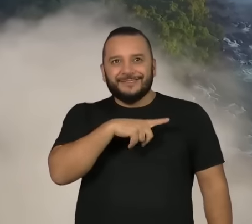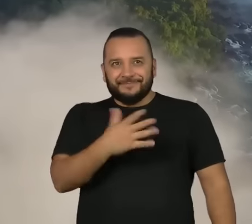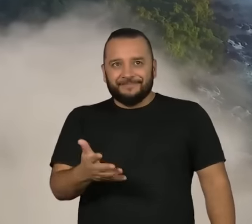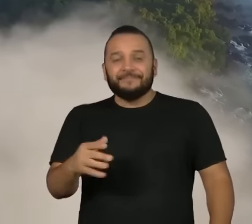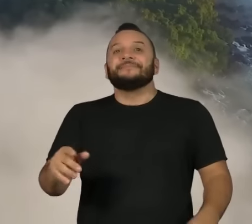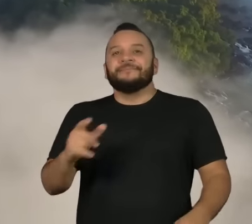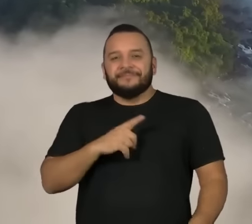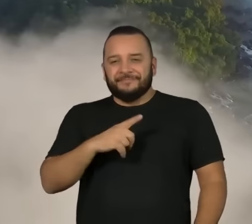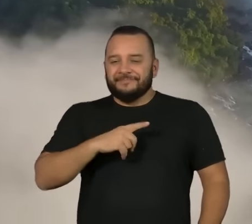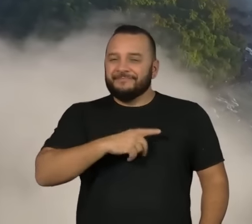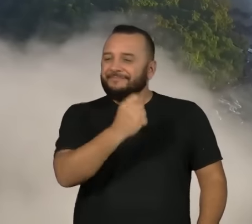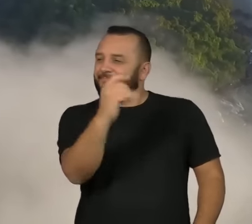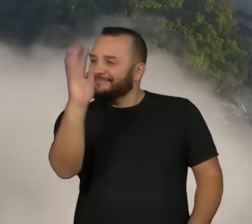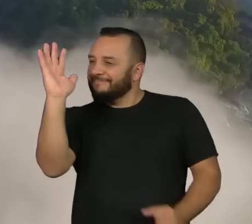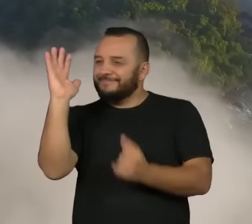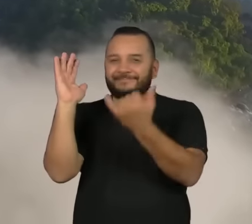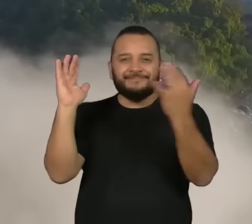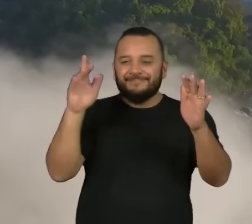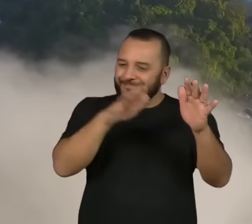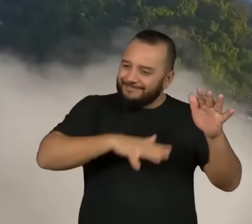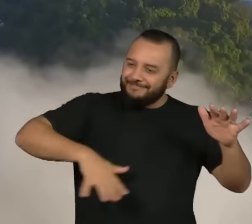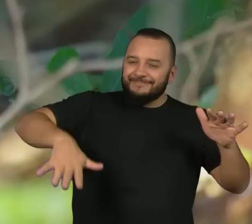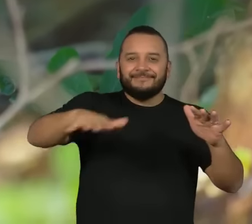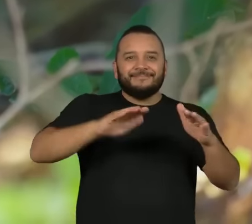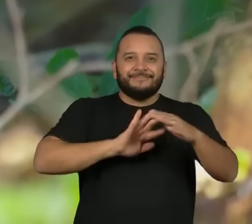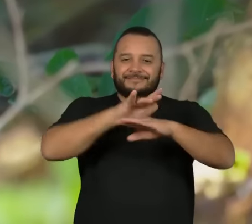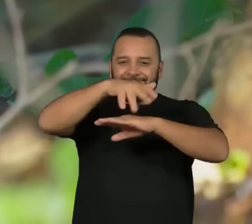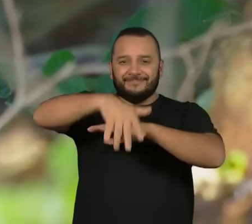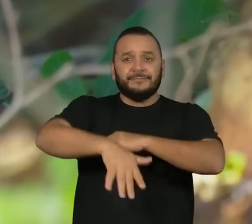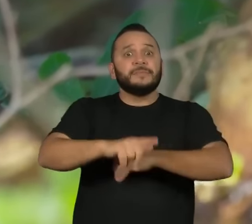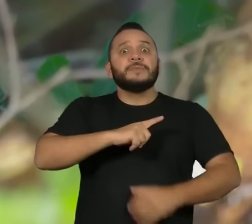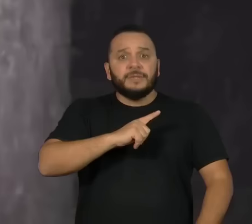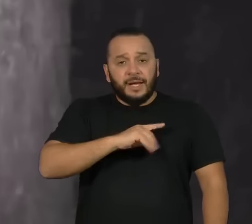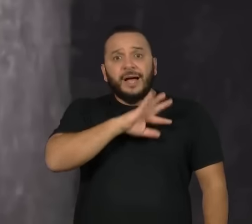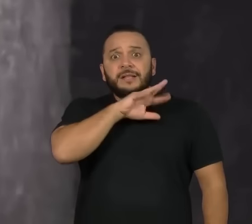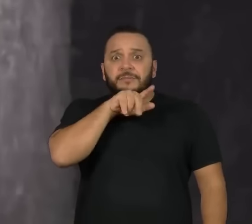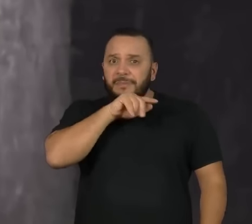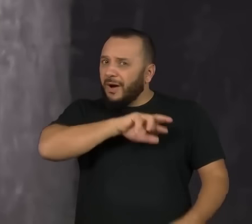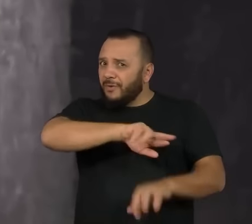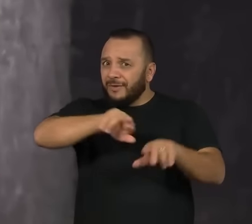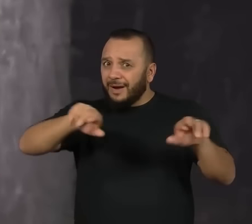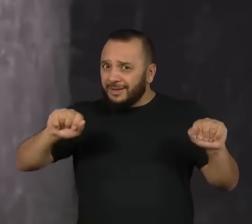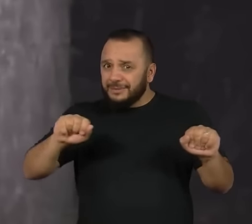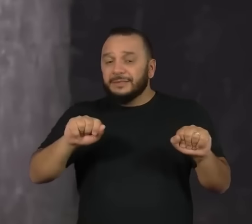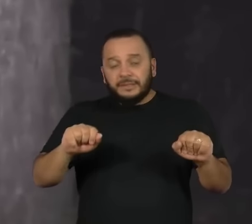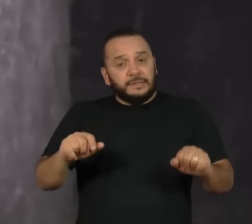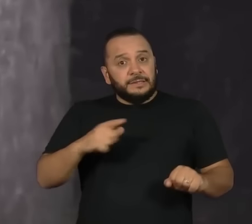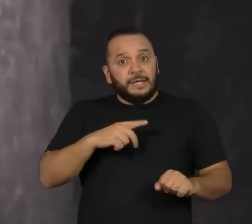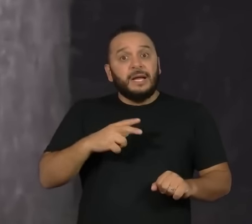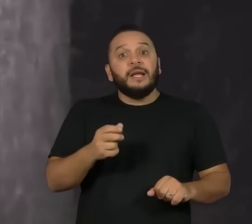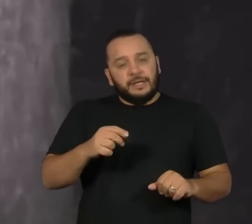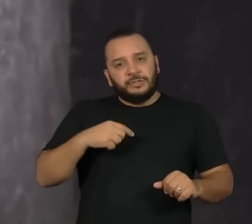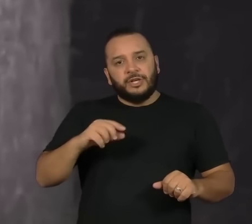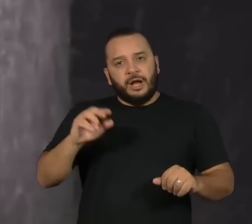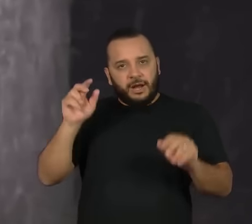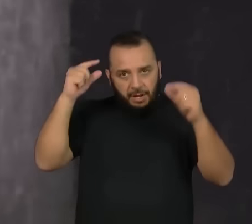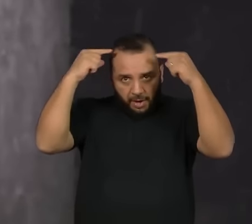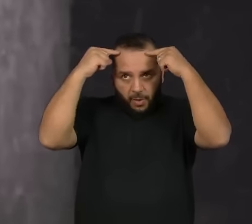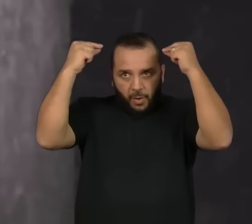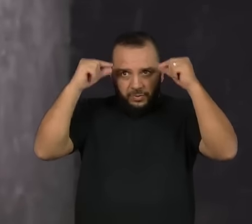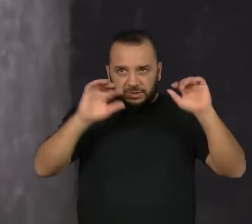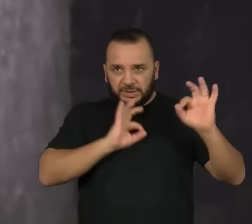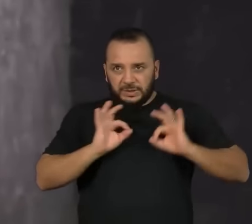Cercado de plantações, o Parque do Iguaçu é uma ilha de biodiversidade. O futuro de espécies como a onça-pintada, que